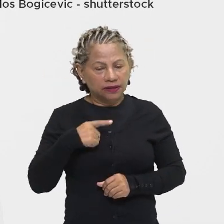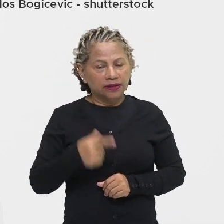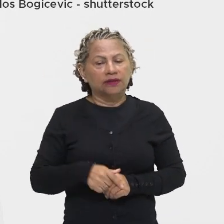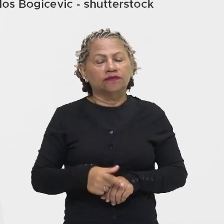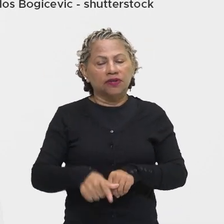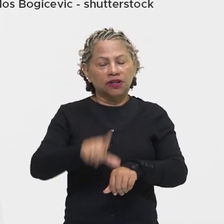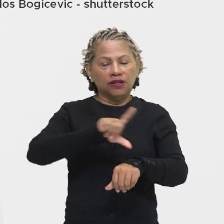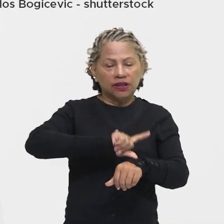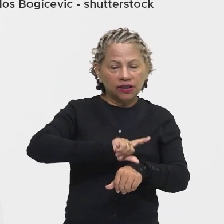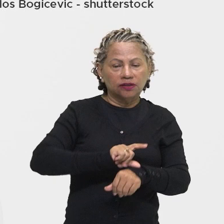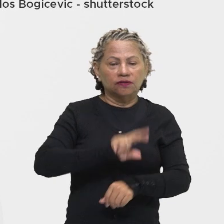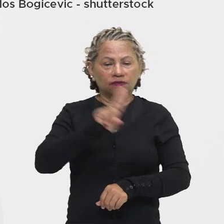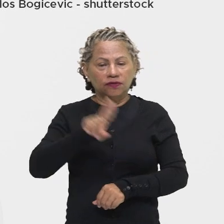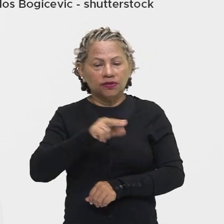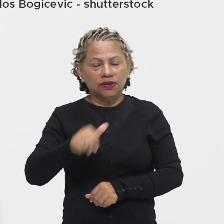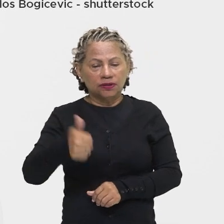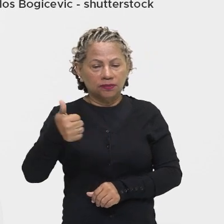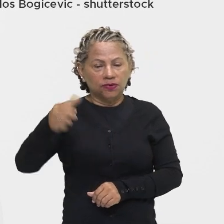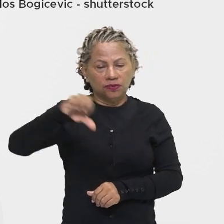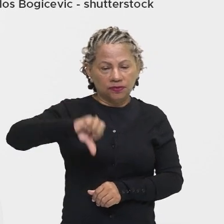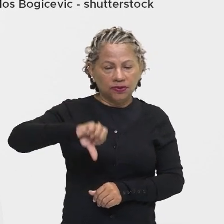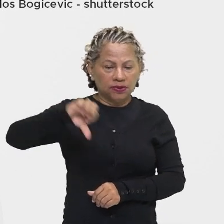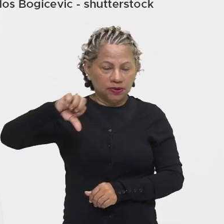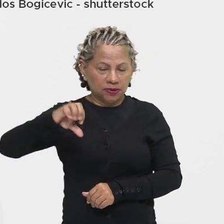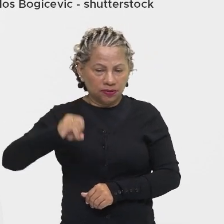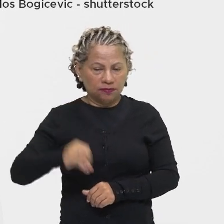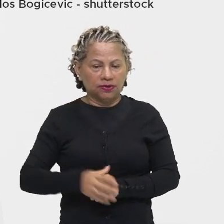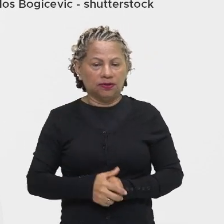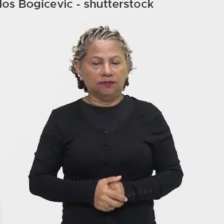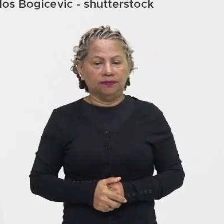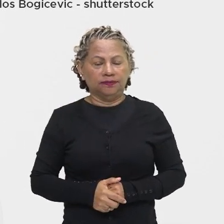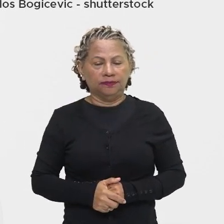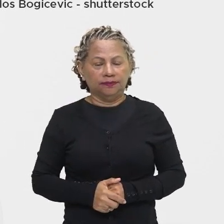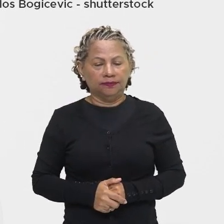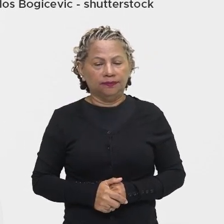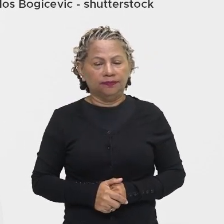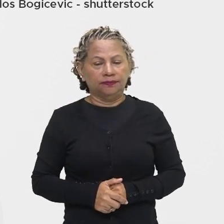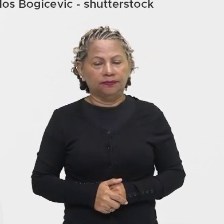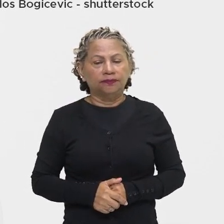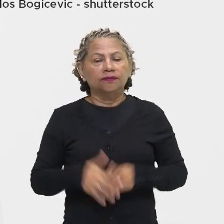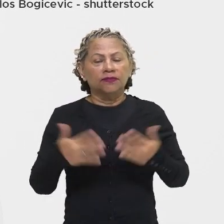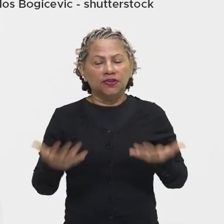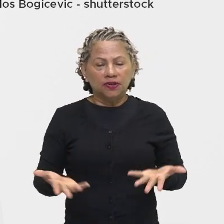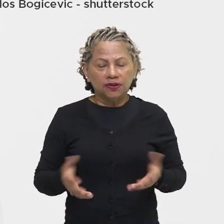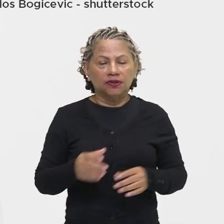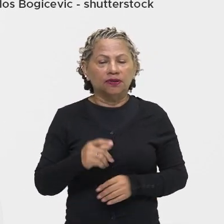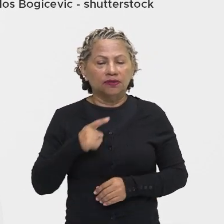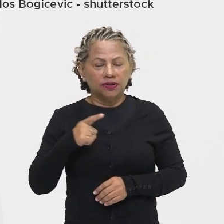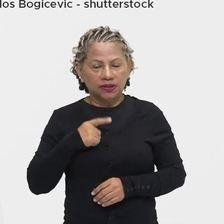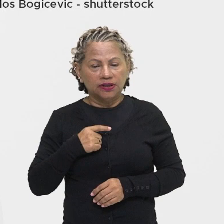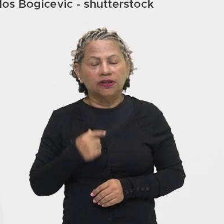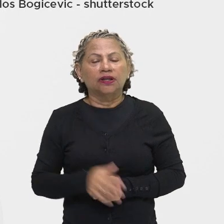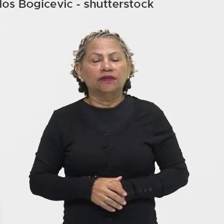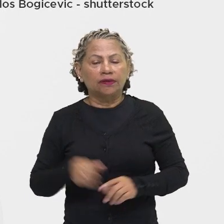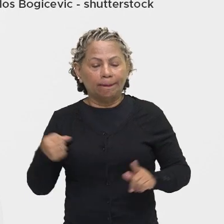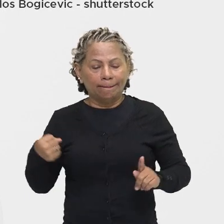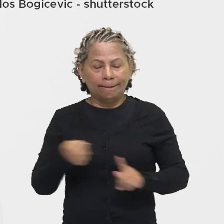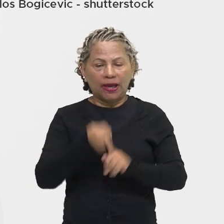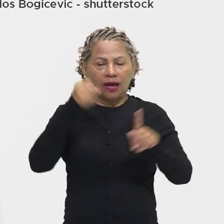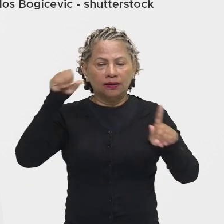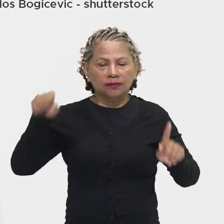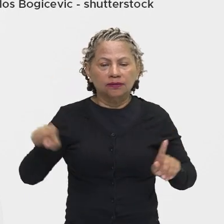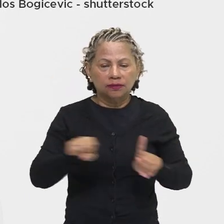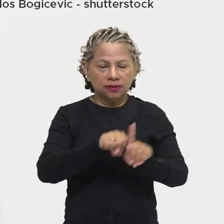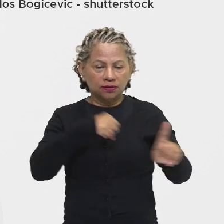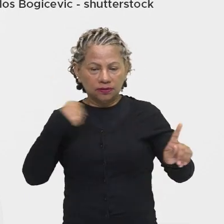utilizada em 1990, tá bom? Então, esses impactos sociais do